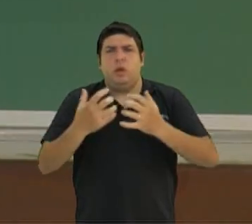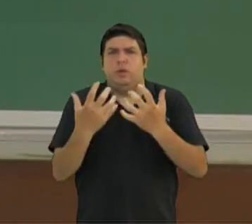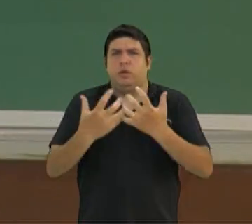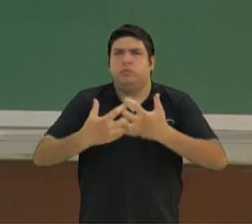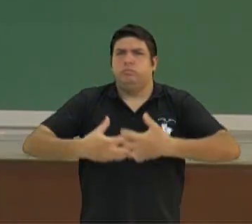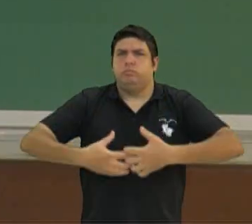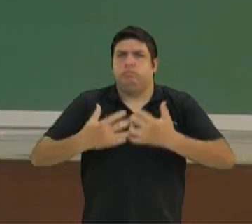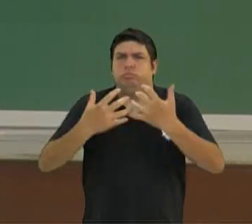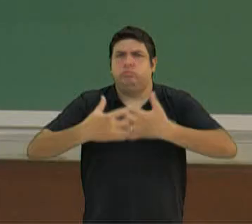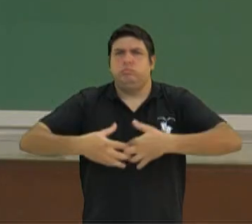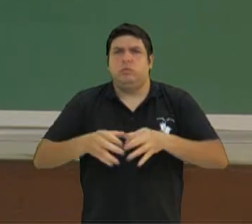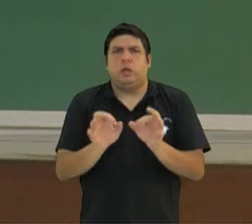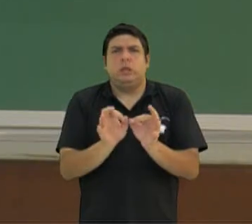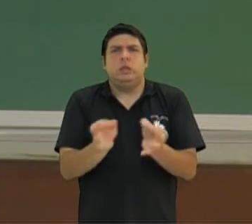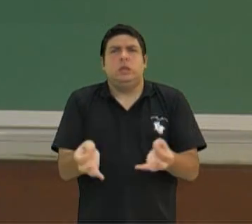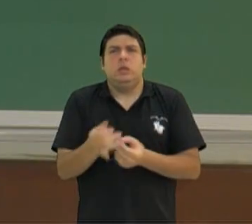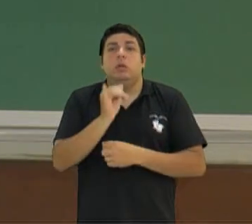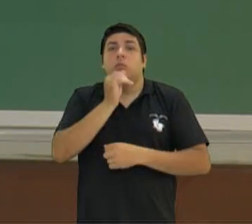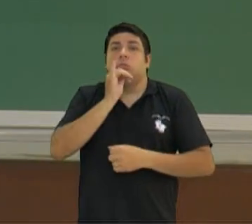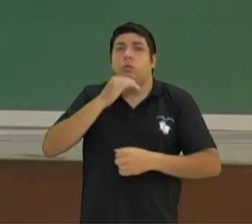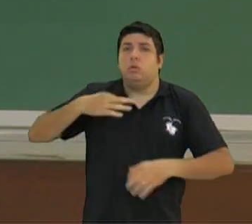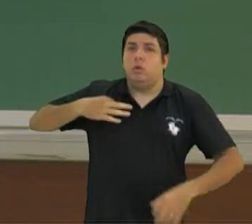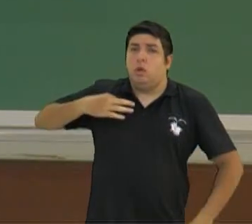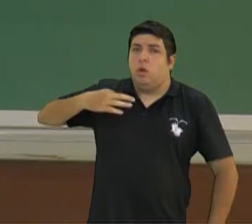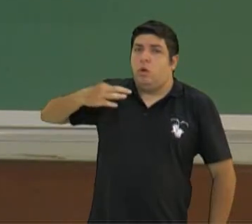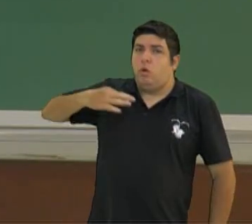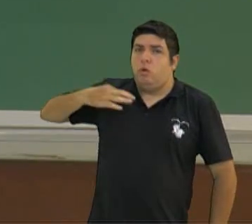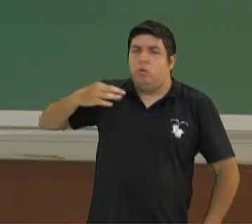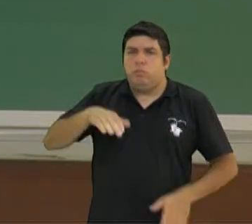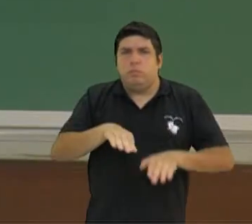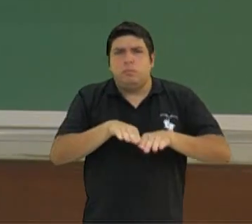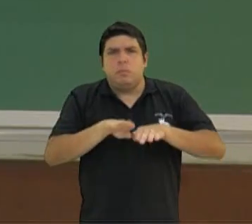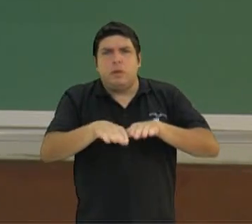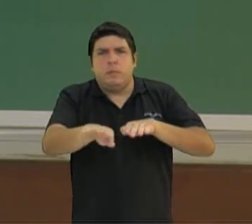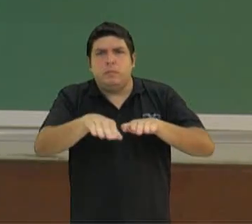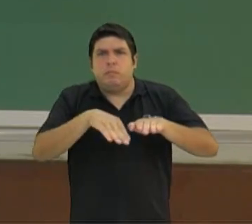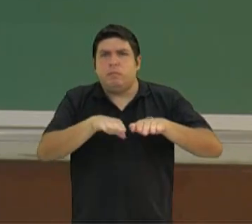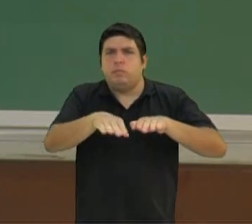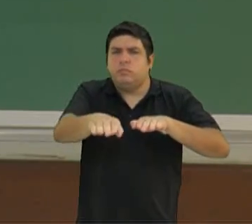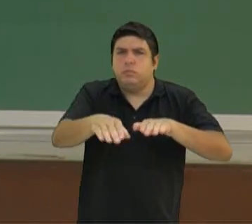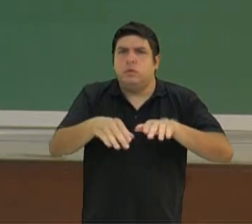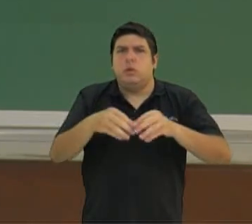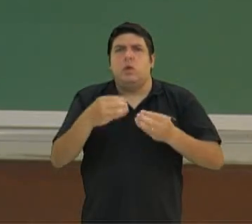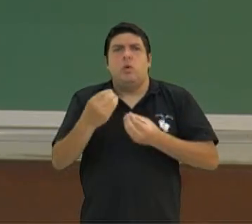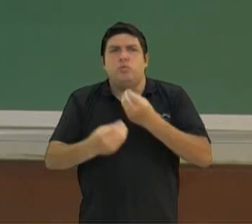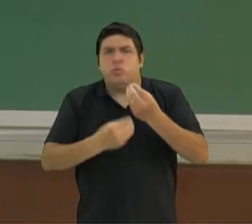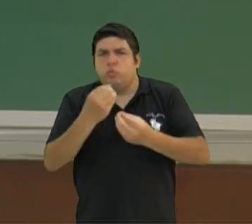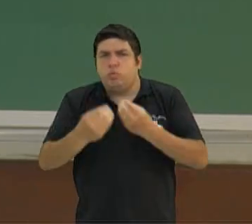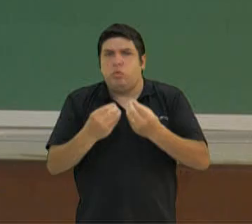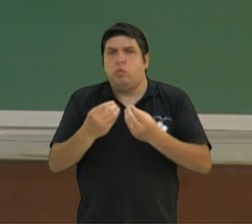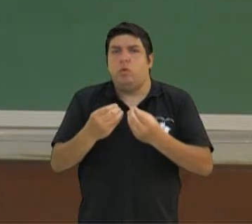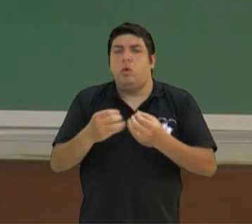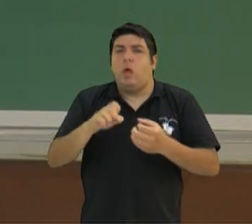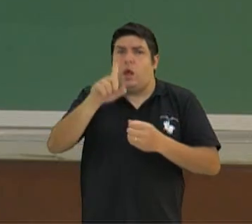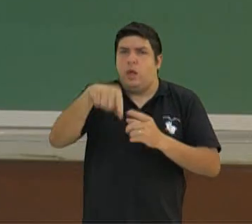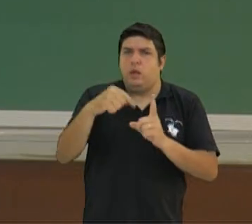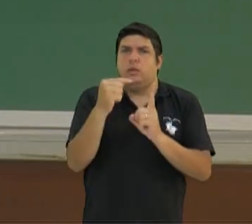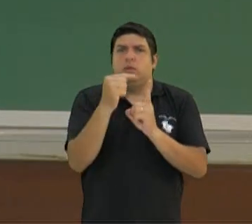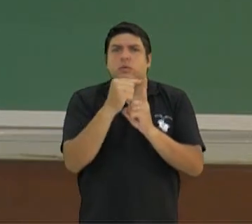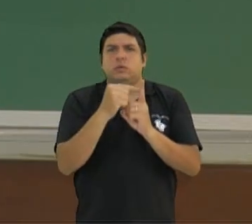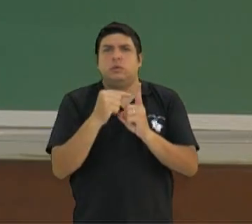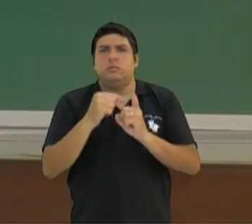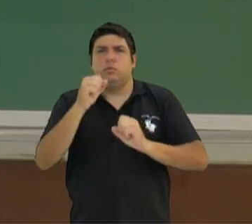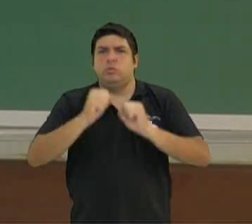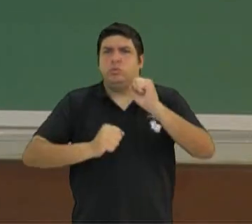Por exemplo, a indústria têxtil, que foi uma das primeiras, né, para produzir os tecidos. Então, são tipos de indústrias que depois,